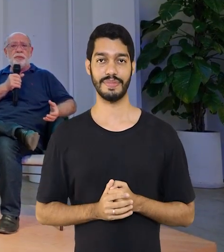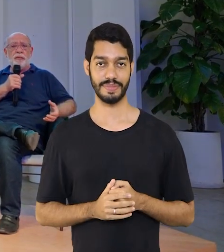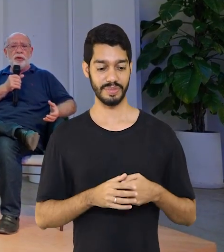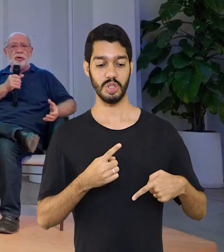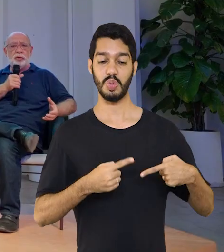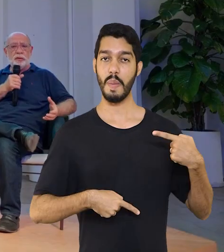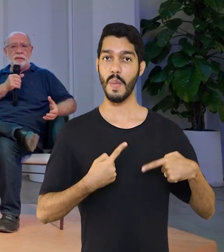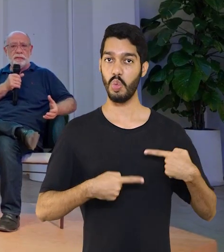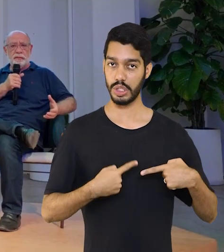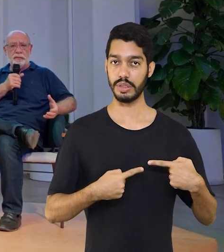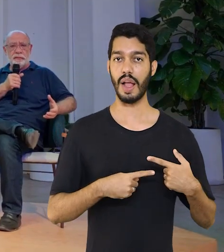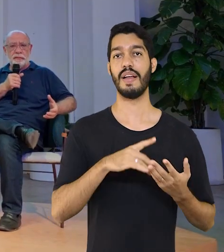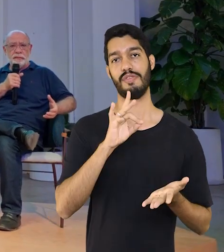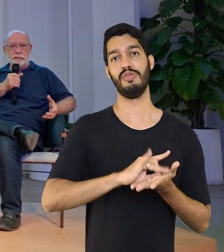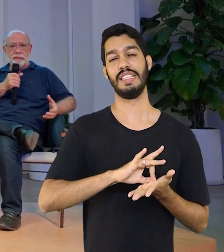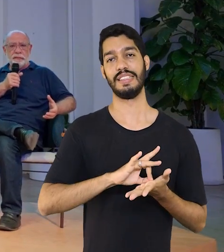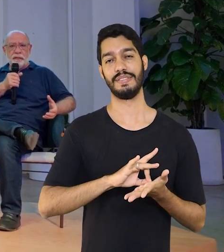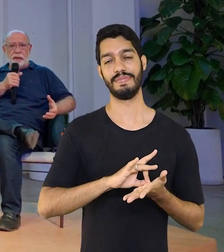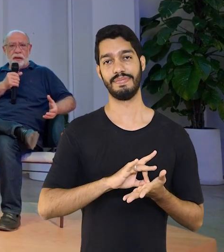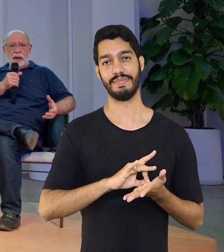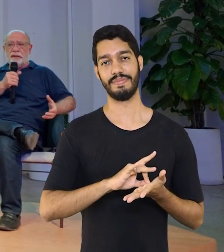política com P maiúsculo.